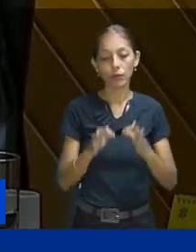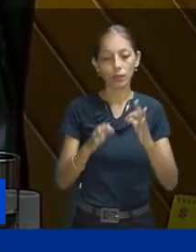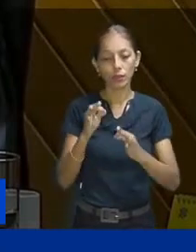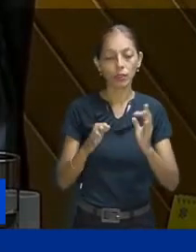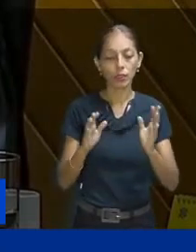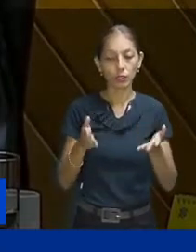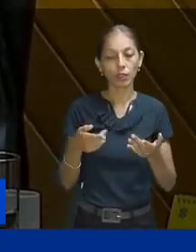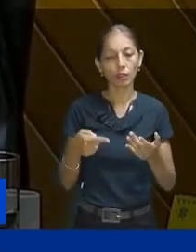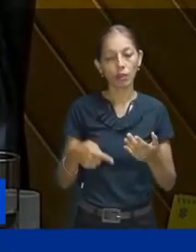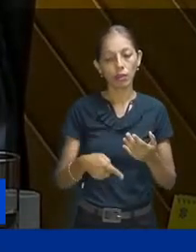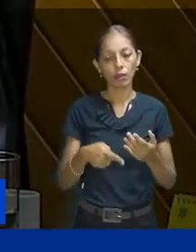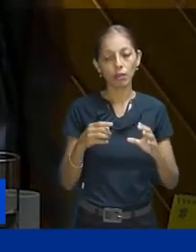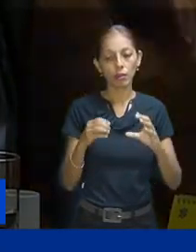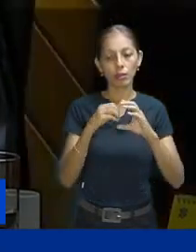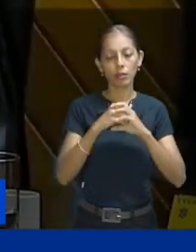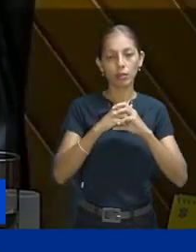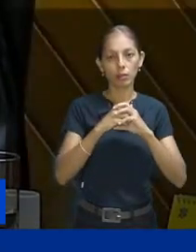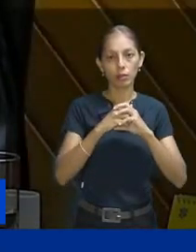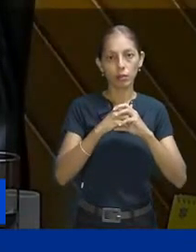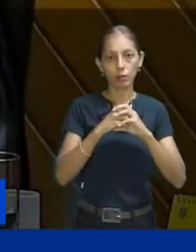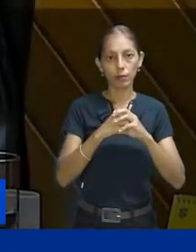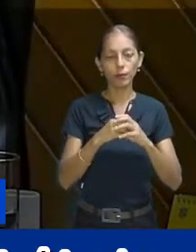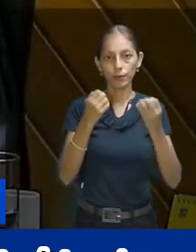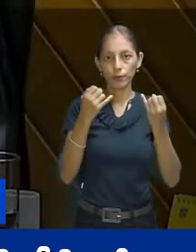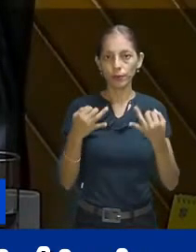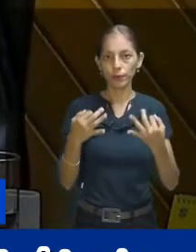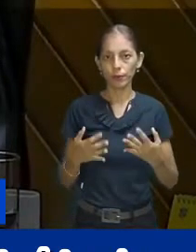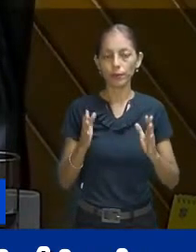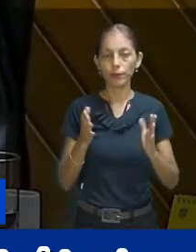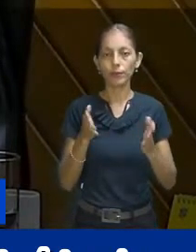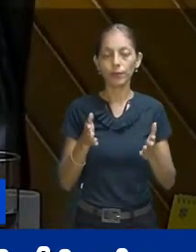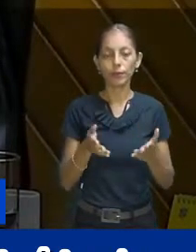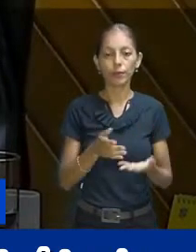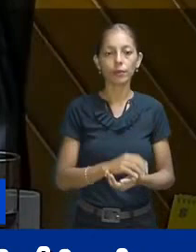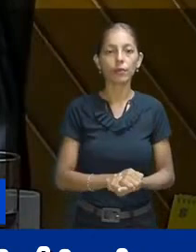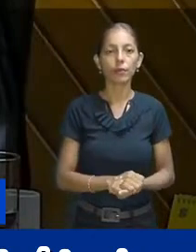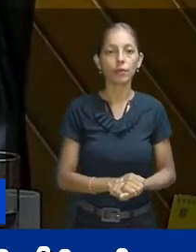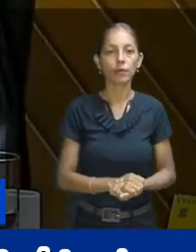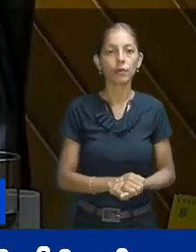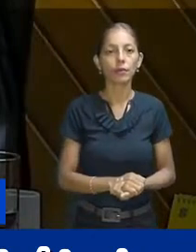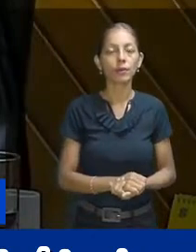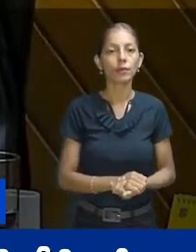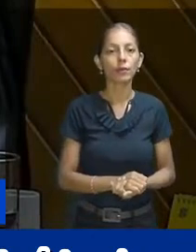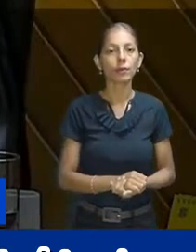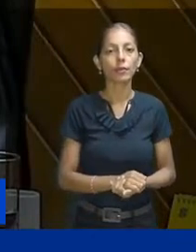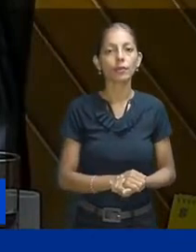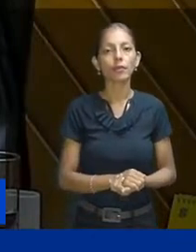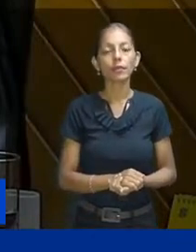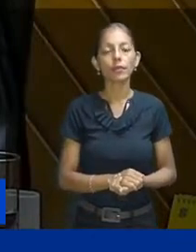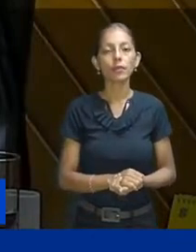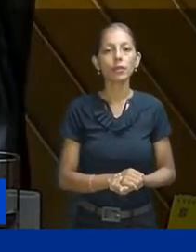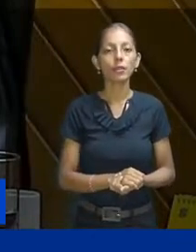Público Eleitoral apresentou expressamente nos autos pedido e fundamento de pedir consistente na aplicação dos princípios da